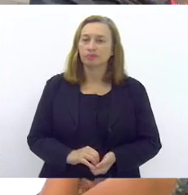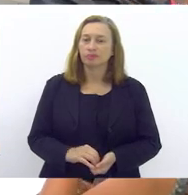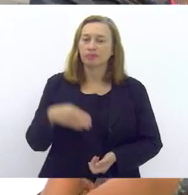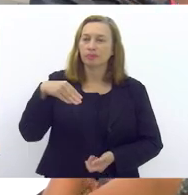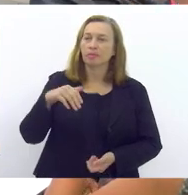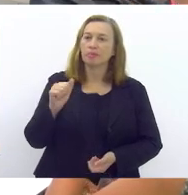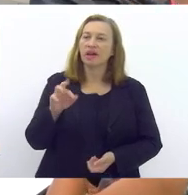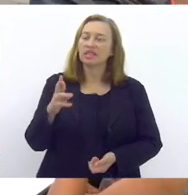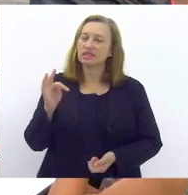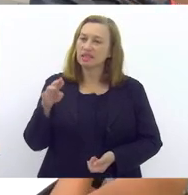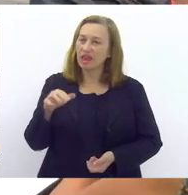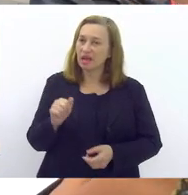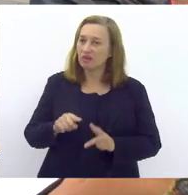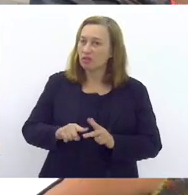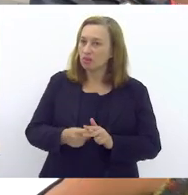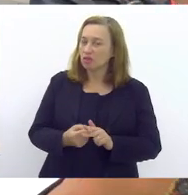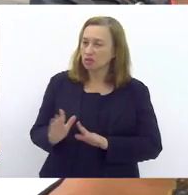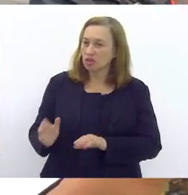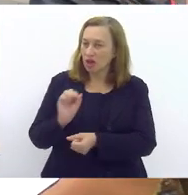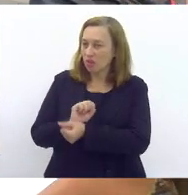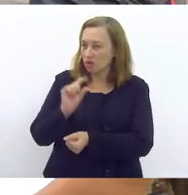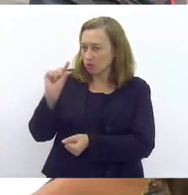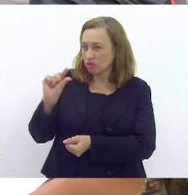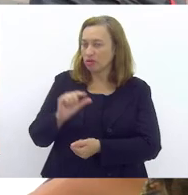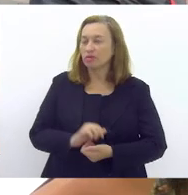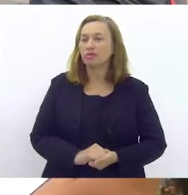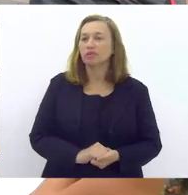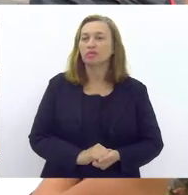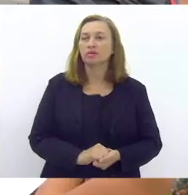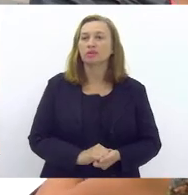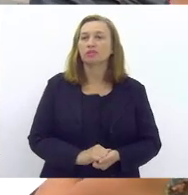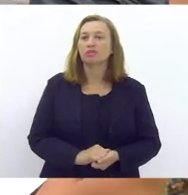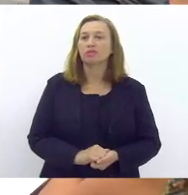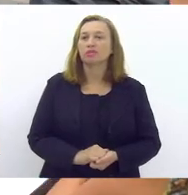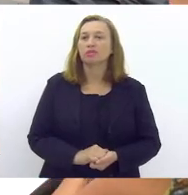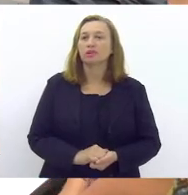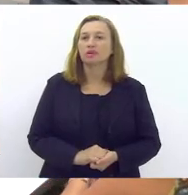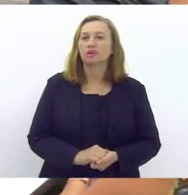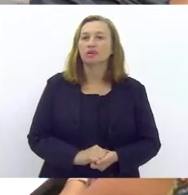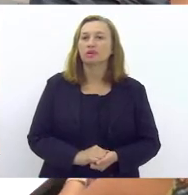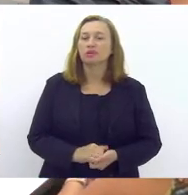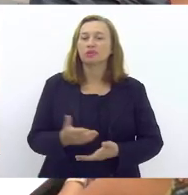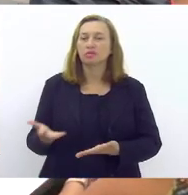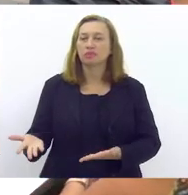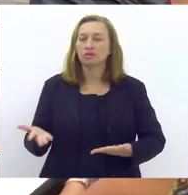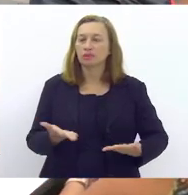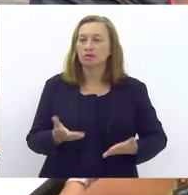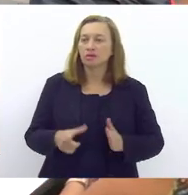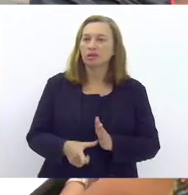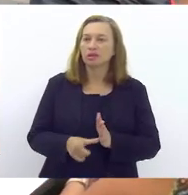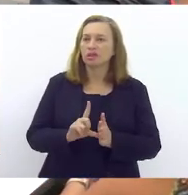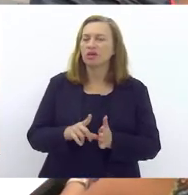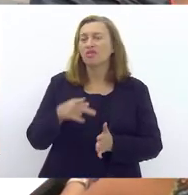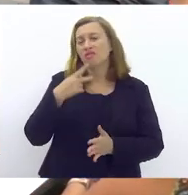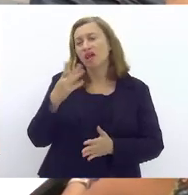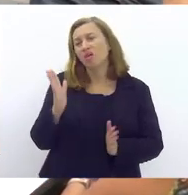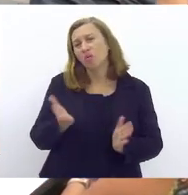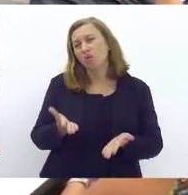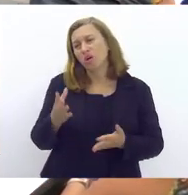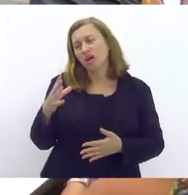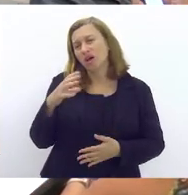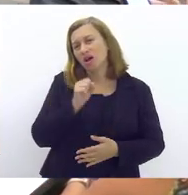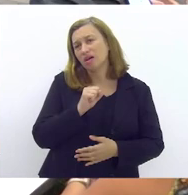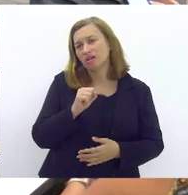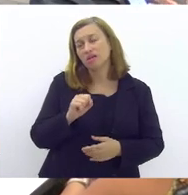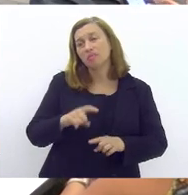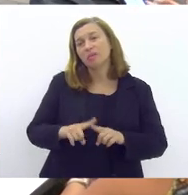Maristela, eu vou fazer uma correção. Me aguarde um pouquinho. Eu vou chamar antes. Eu posso falar agora? Mas